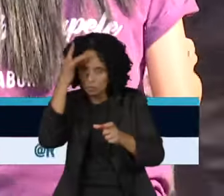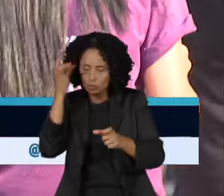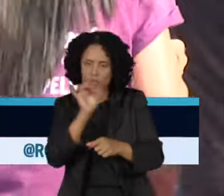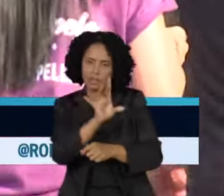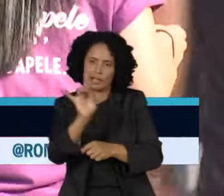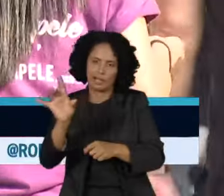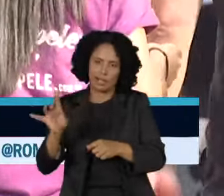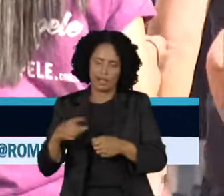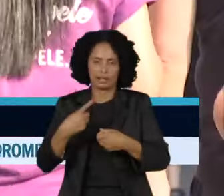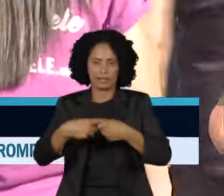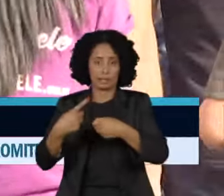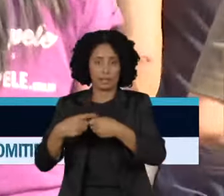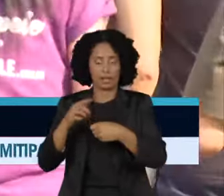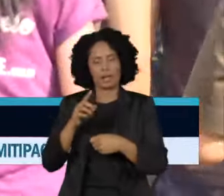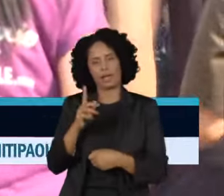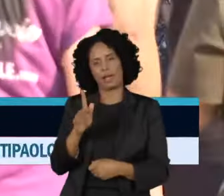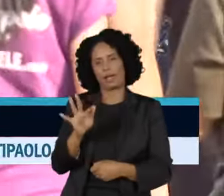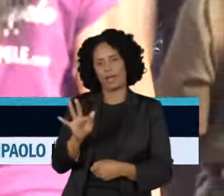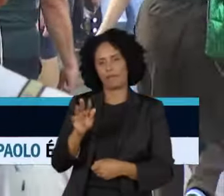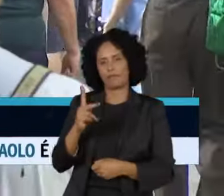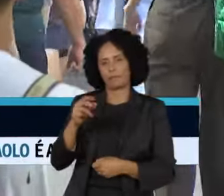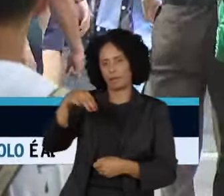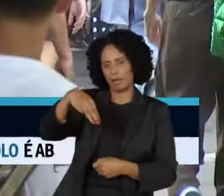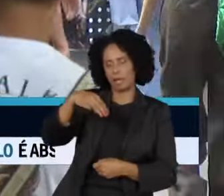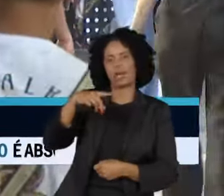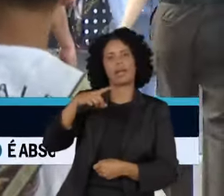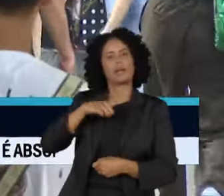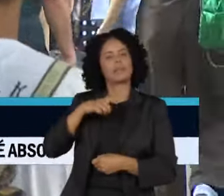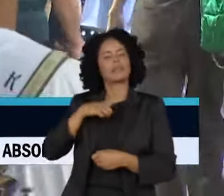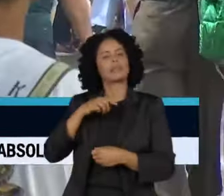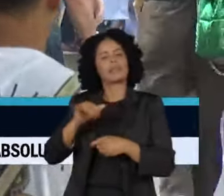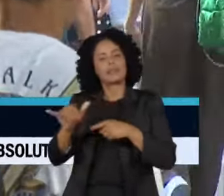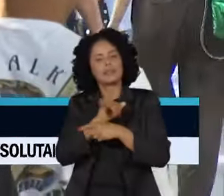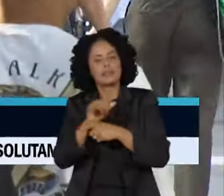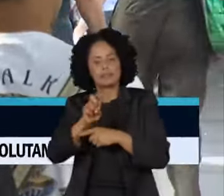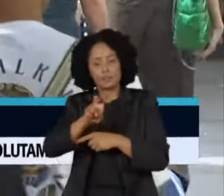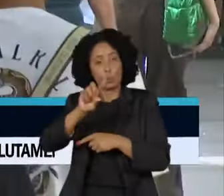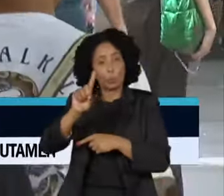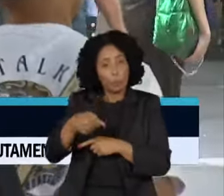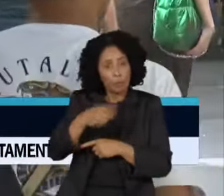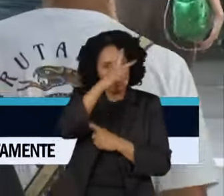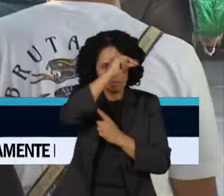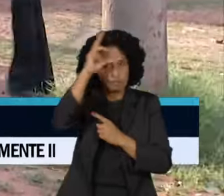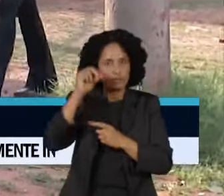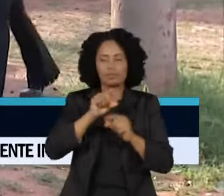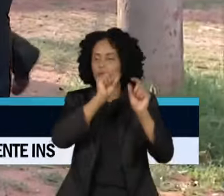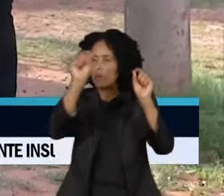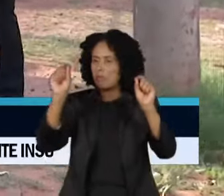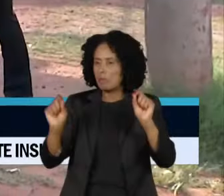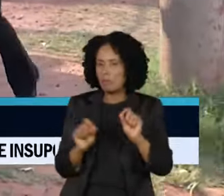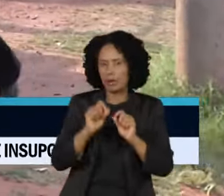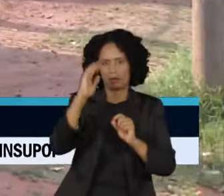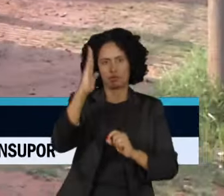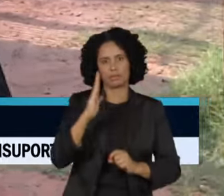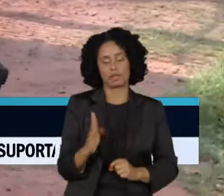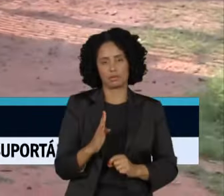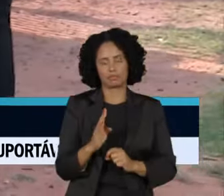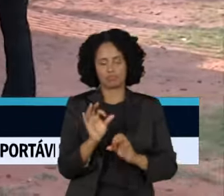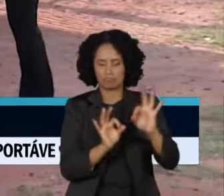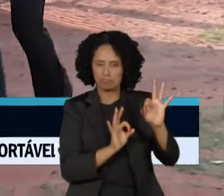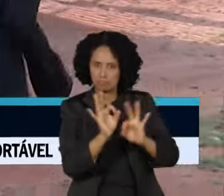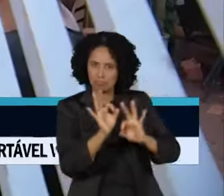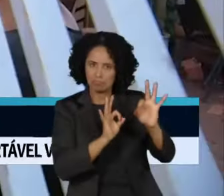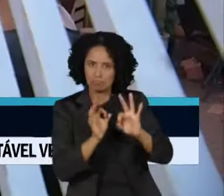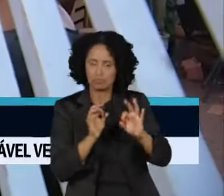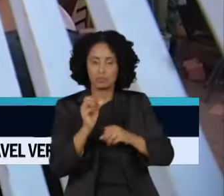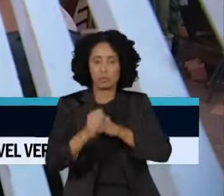O FPM é uma das principais fontes de recursos das mais de 5 mil prefeituras espalhadas pelo país. Programado para 2020,